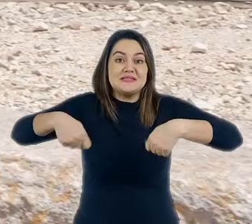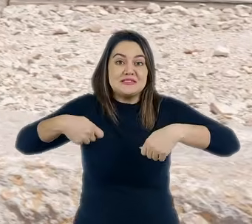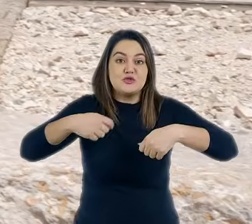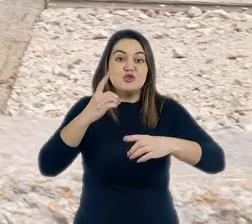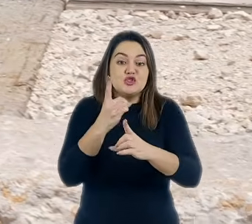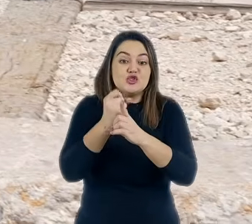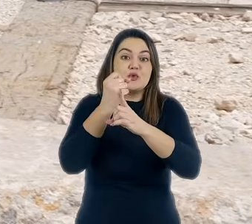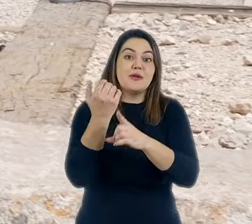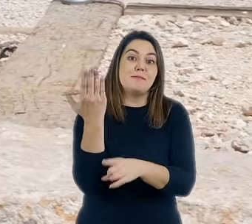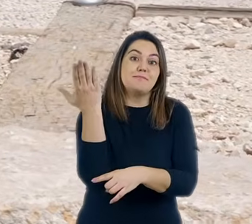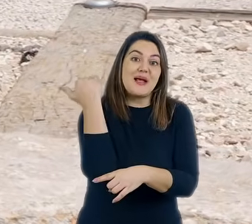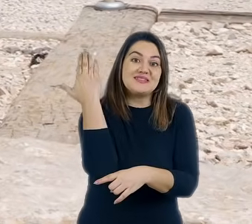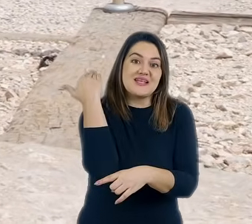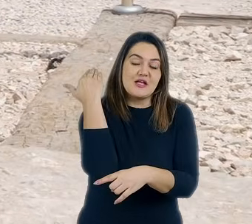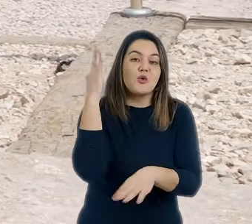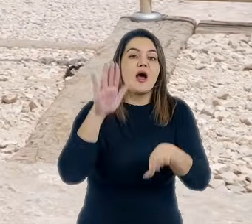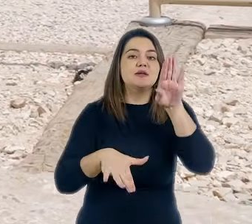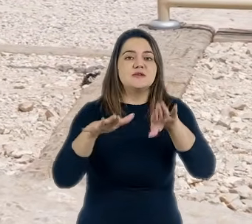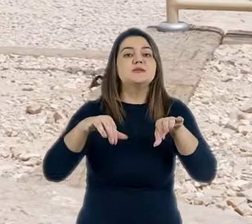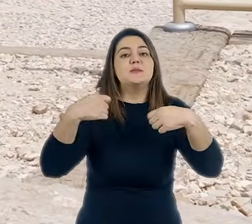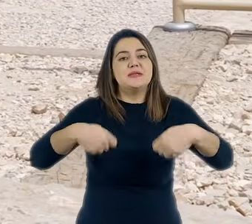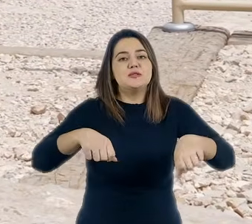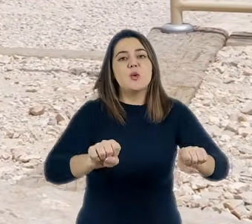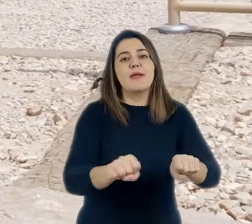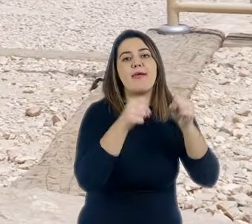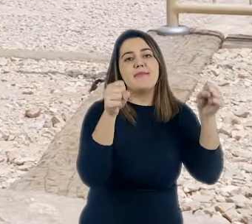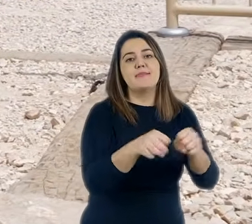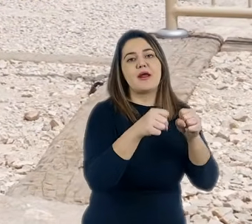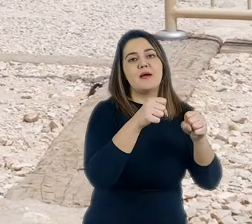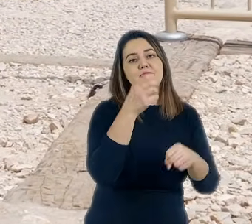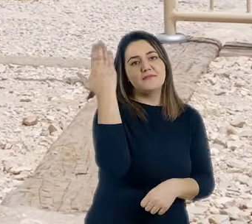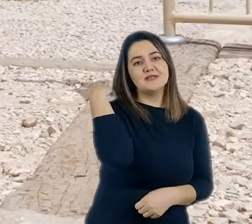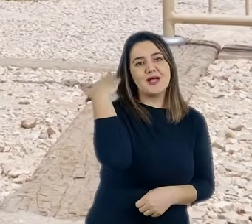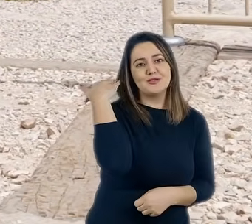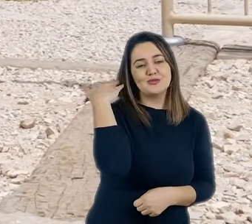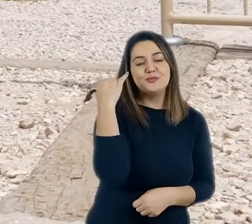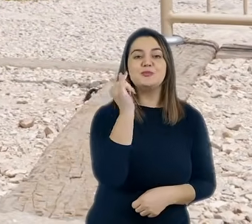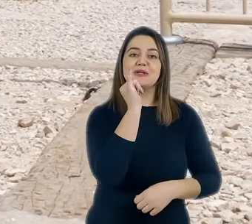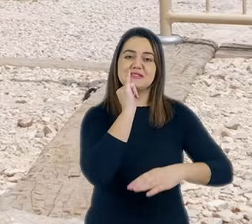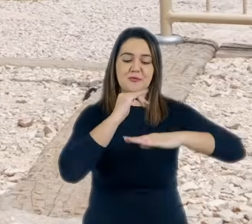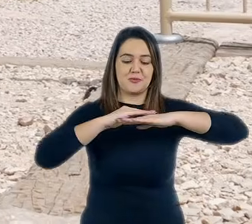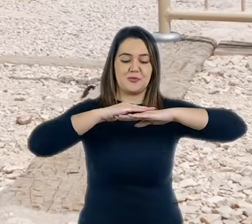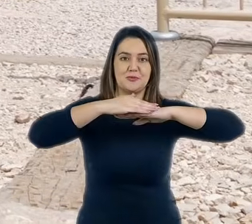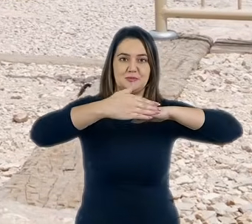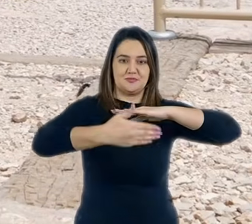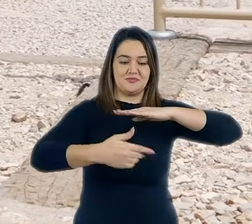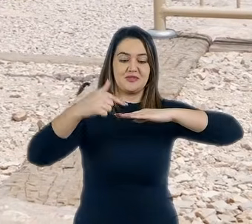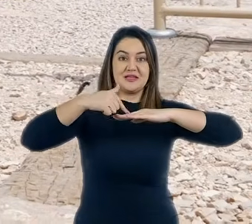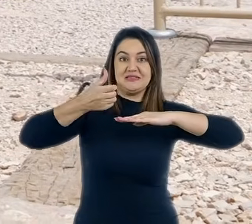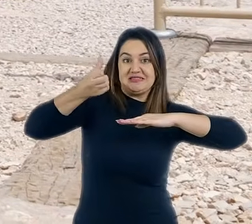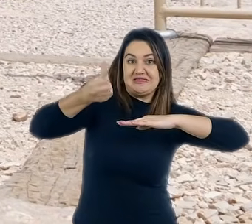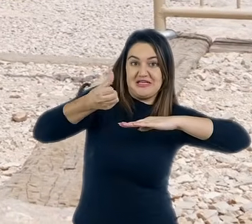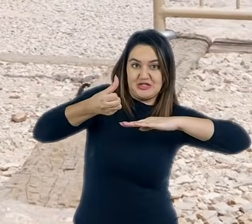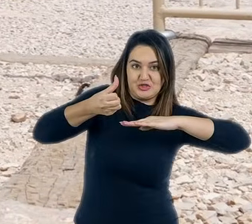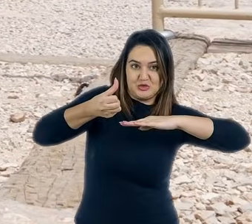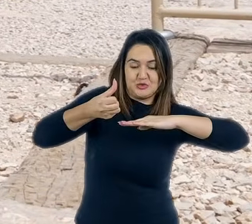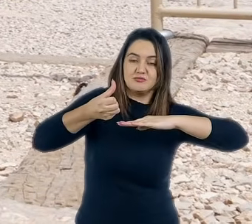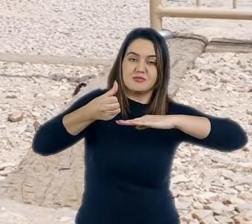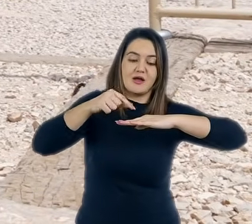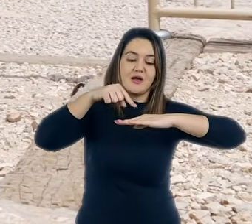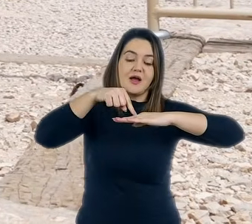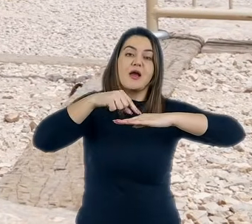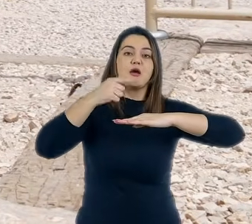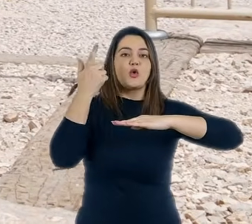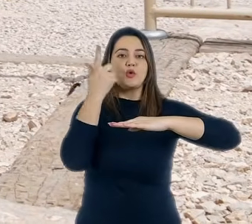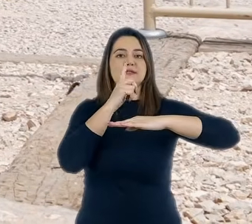arqueologia. Para descobrir o passado, às vezes eu tenho que destruir o passado. Porque para descobrir